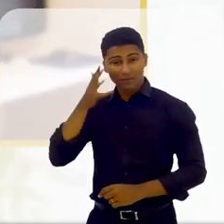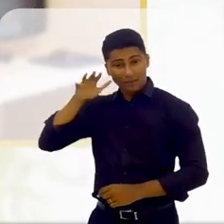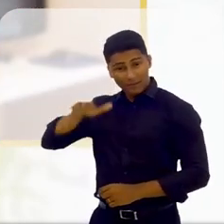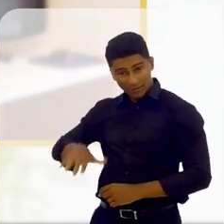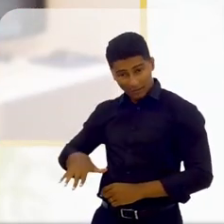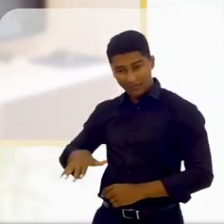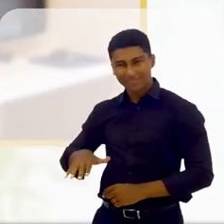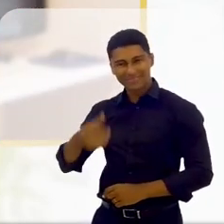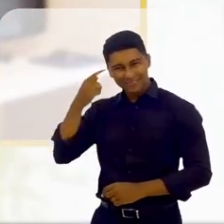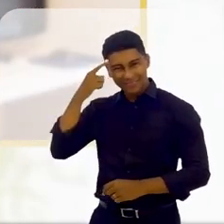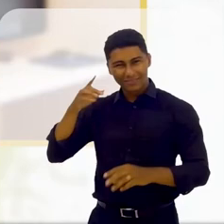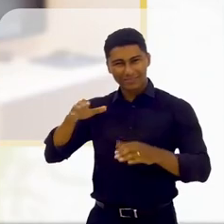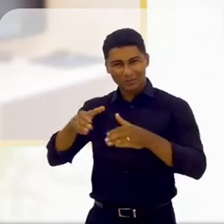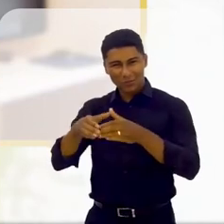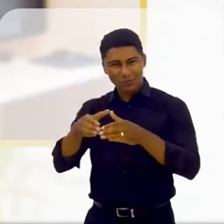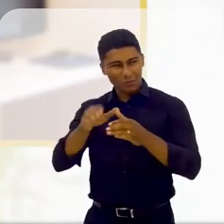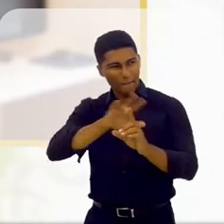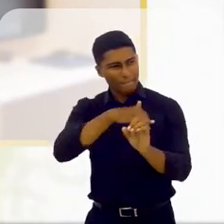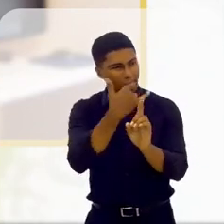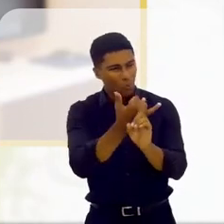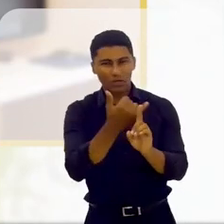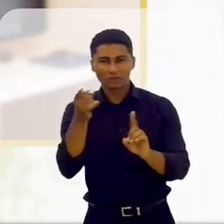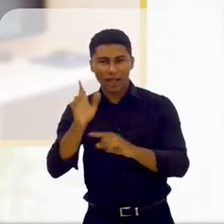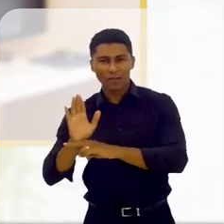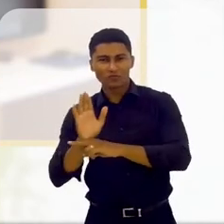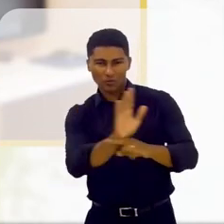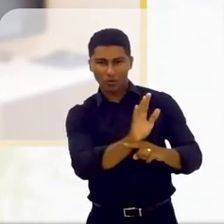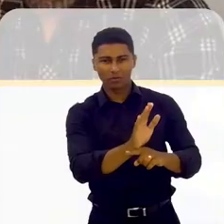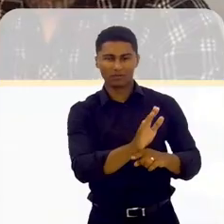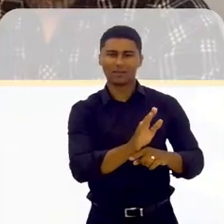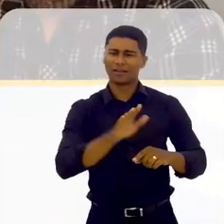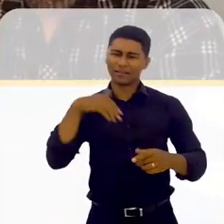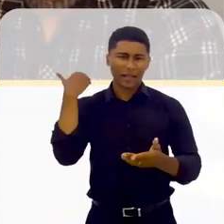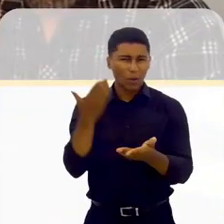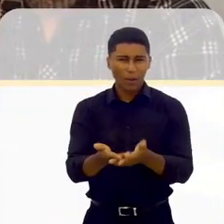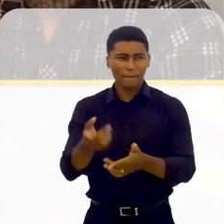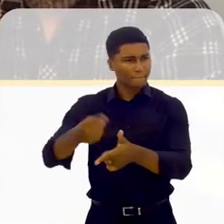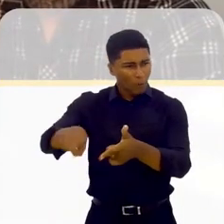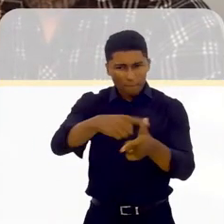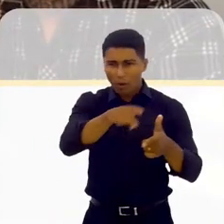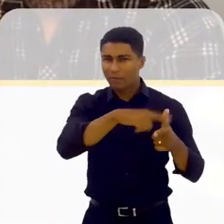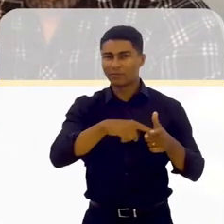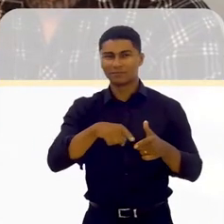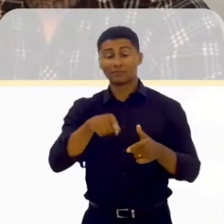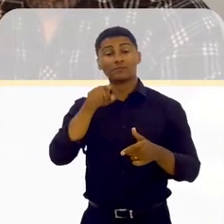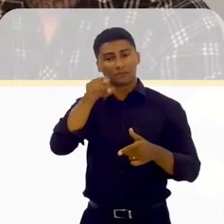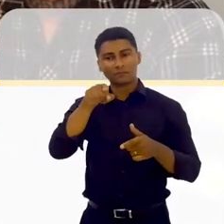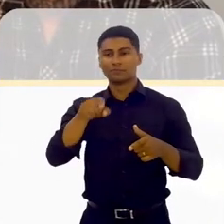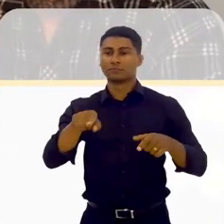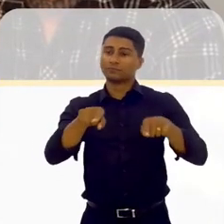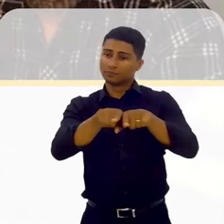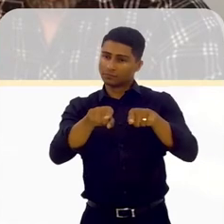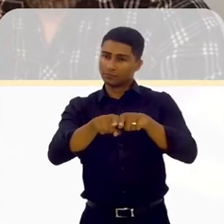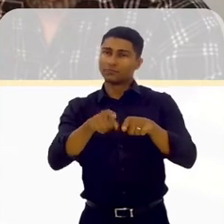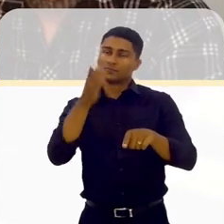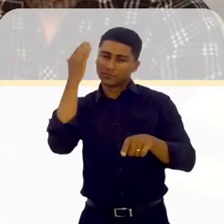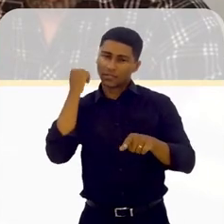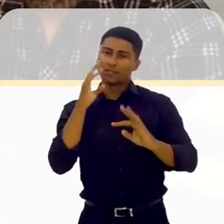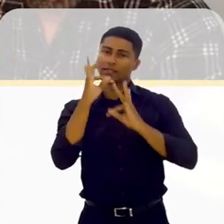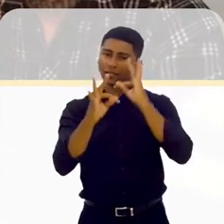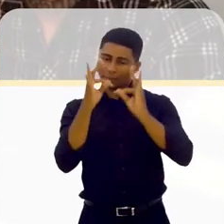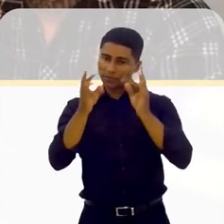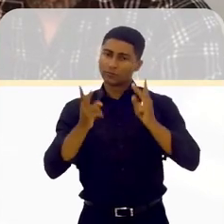sofria bullying, até agora encarando um problema, né? Um problema que você ainda vai precisar, claro,